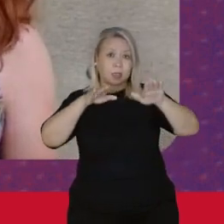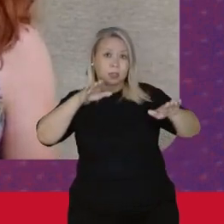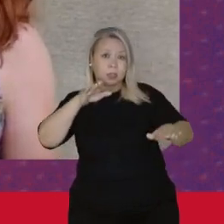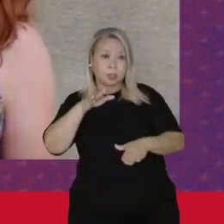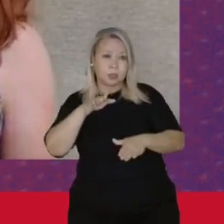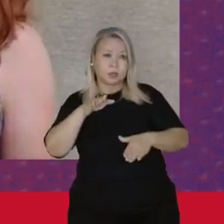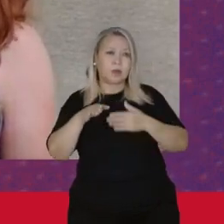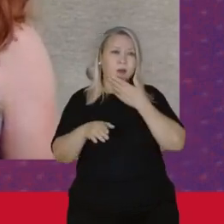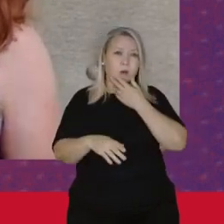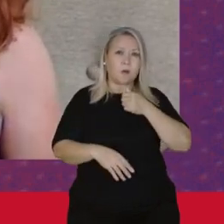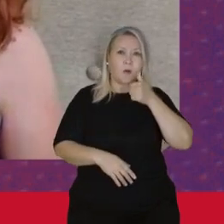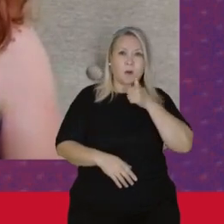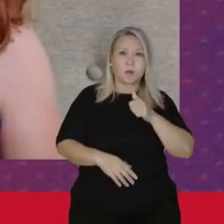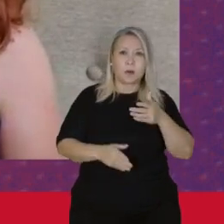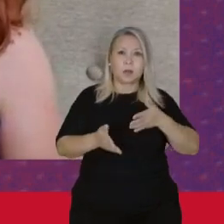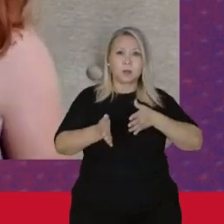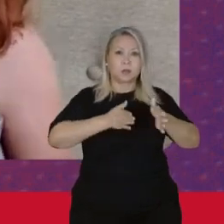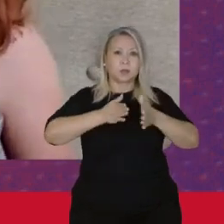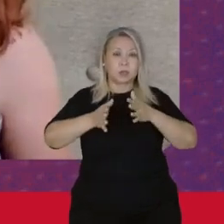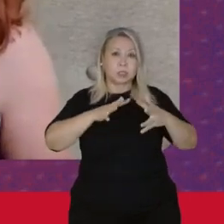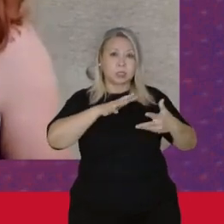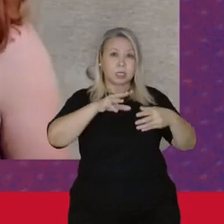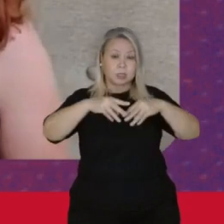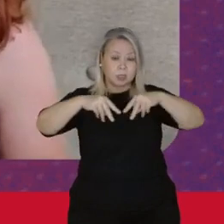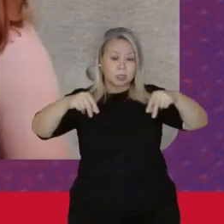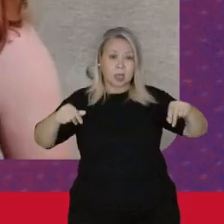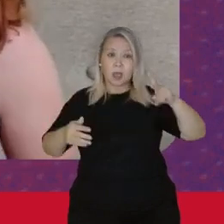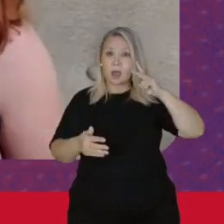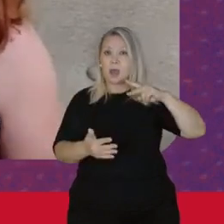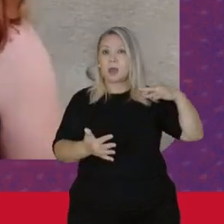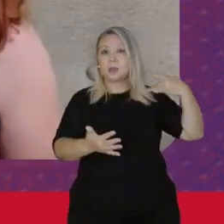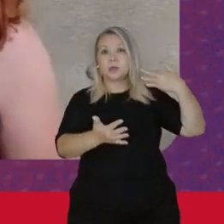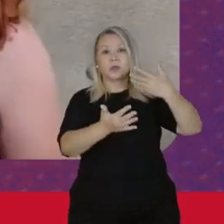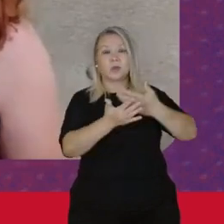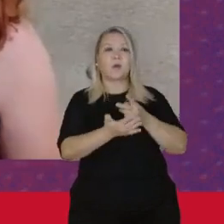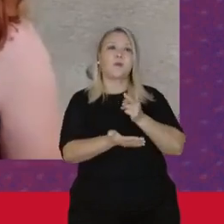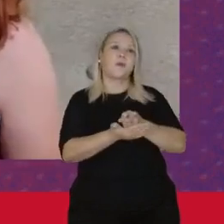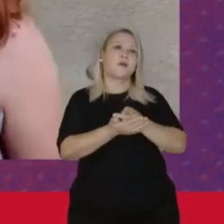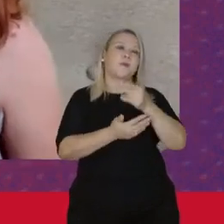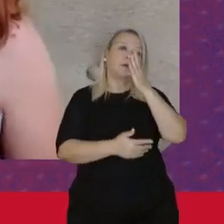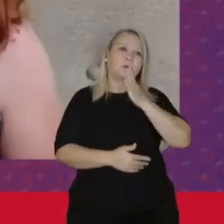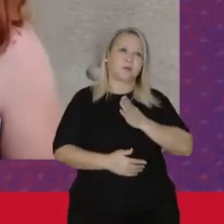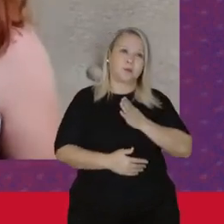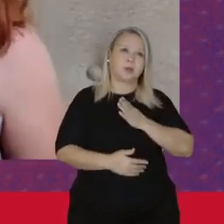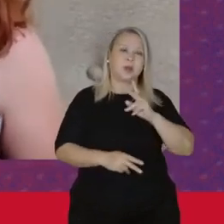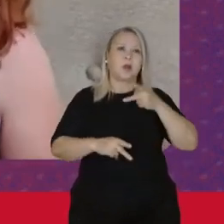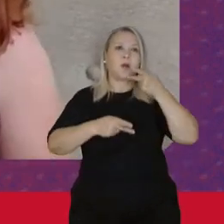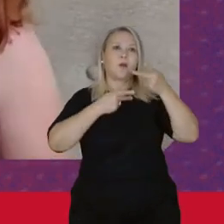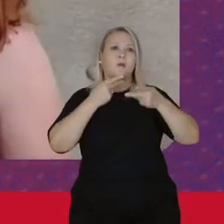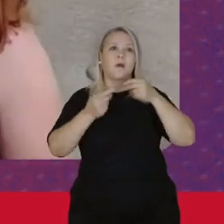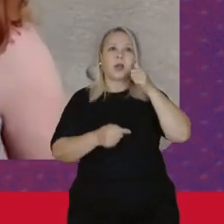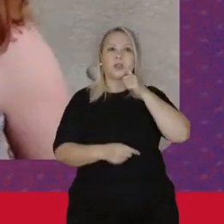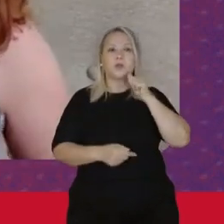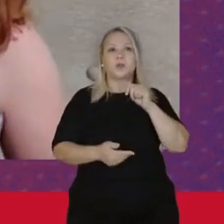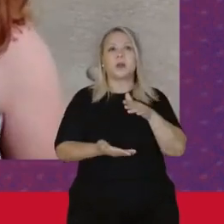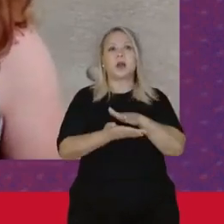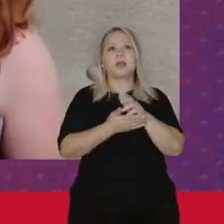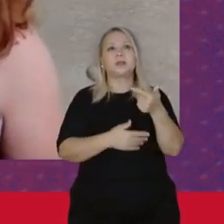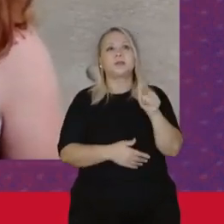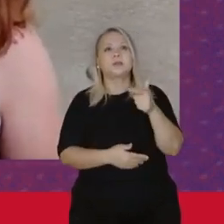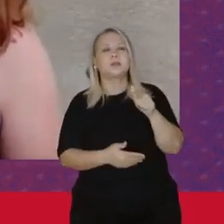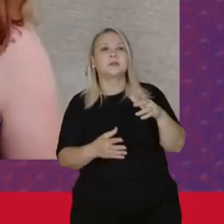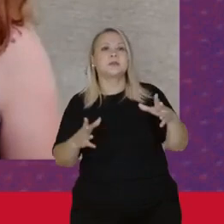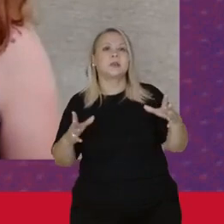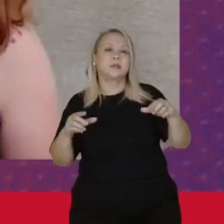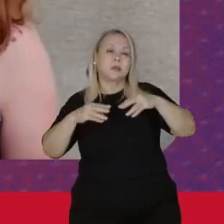de gênero no acesso à terra, ela é histórica e ela é permanente no Brasil, né? Falamos de mulheres sem terra, mulheres com terra,